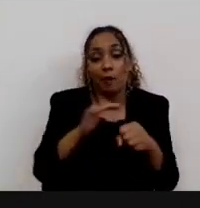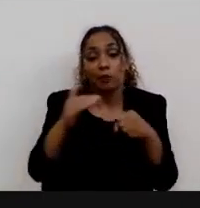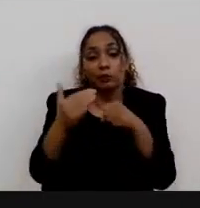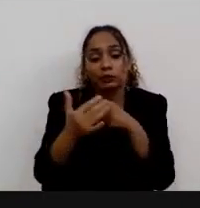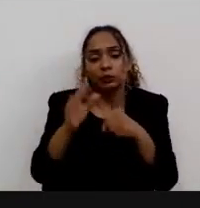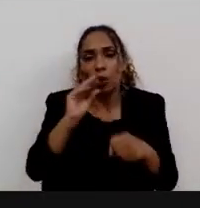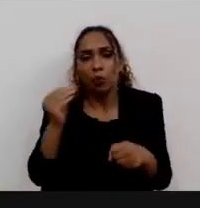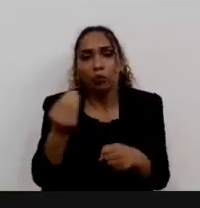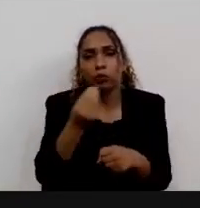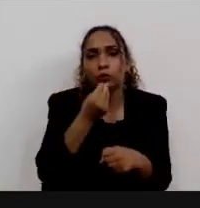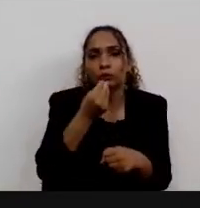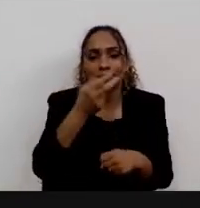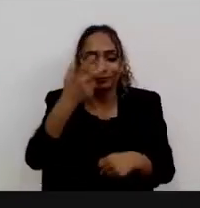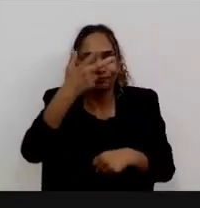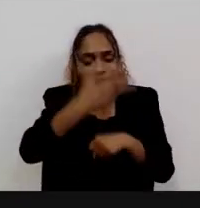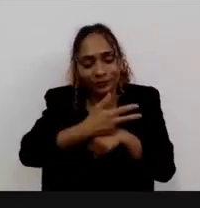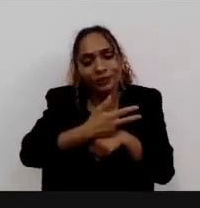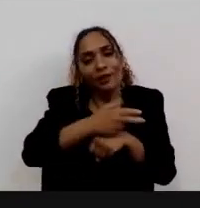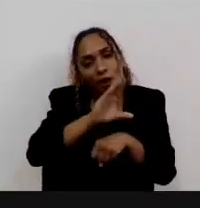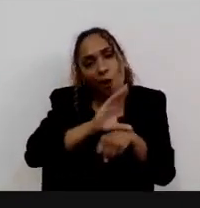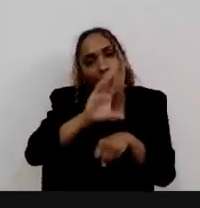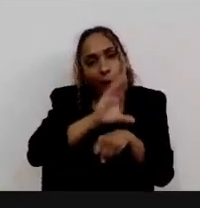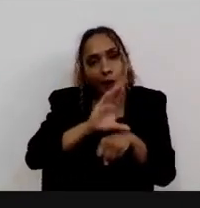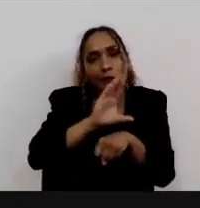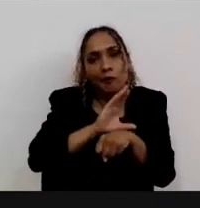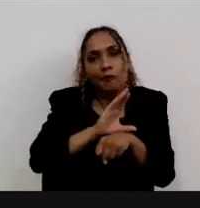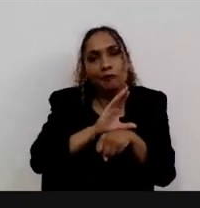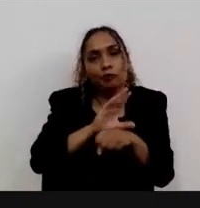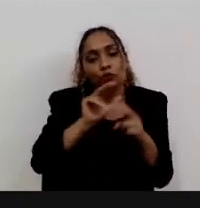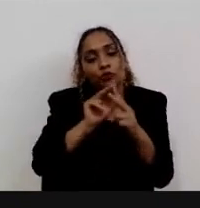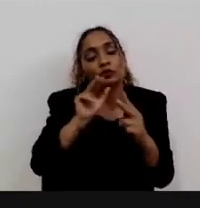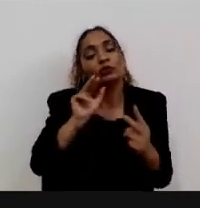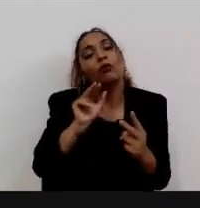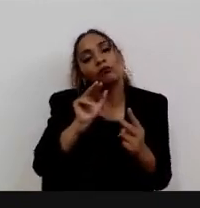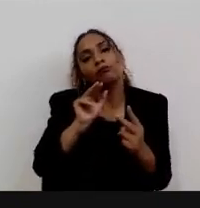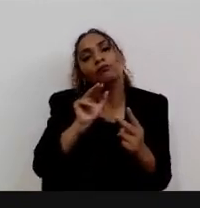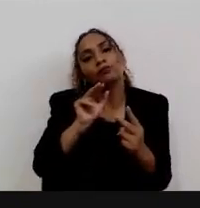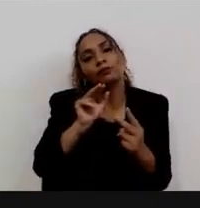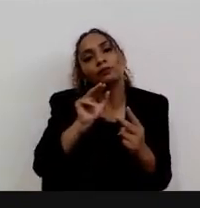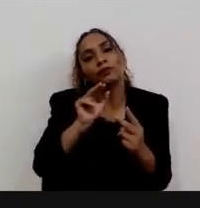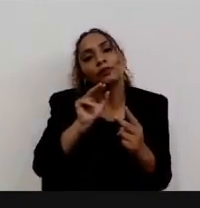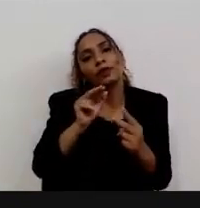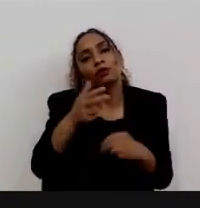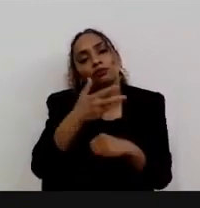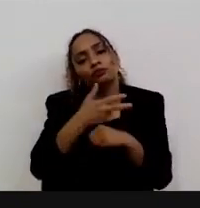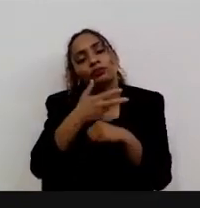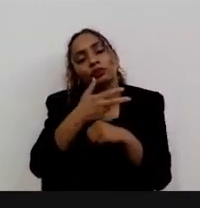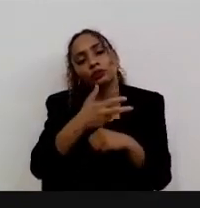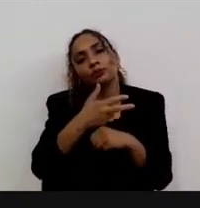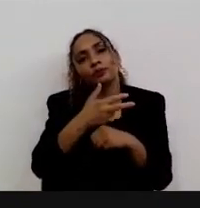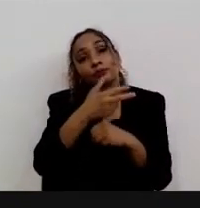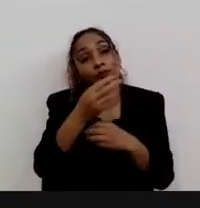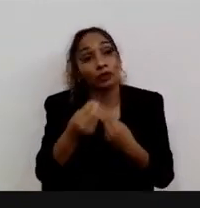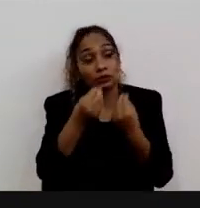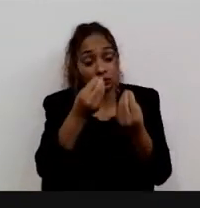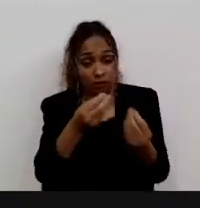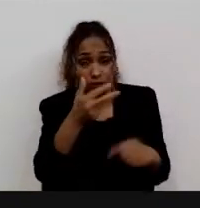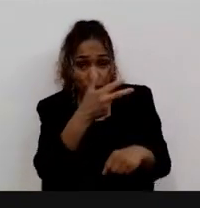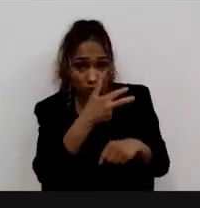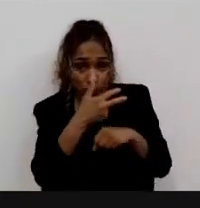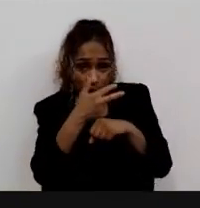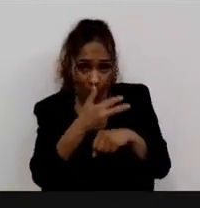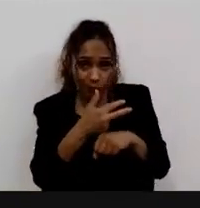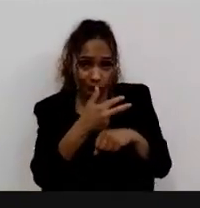a oportunidade de gravar um curso, para dar um curso de forma virtual, um curso em vídeos. Demos esse curso,